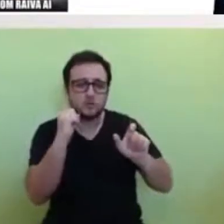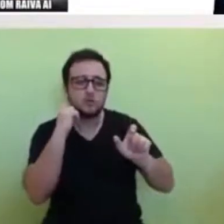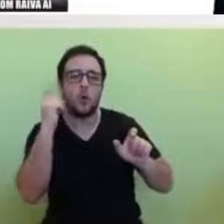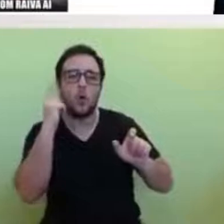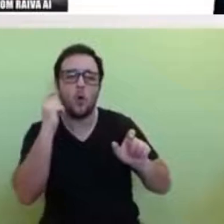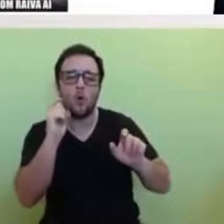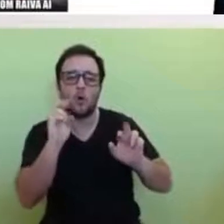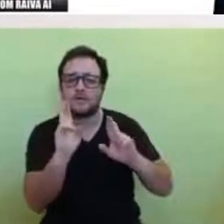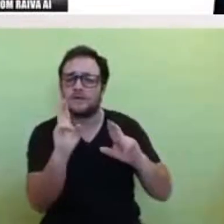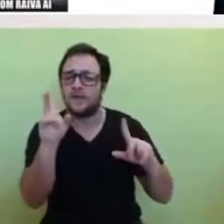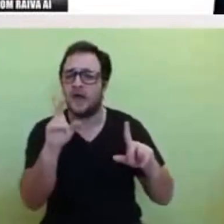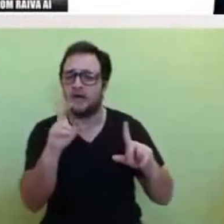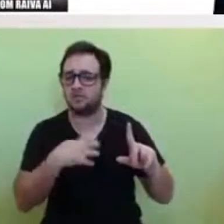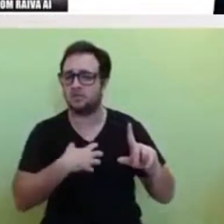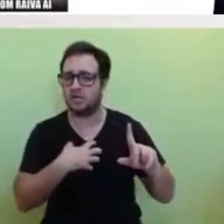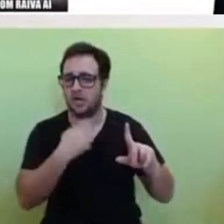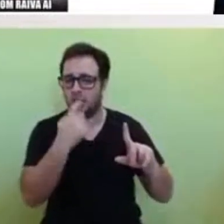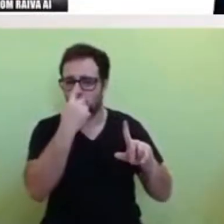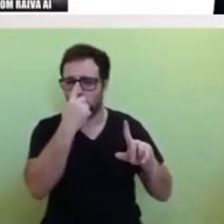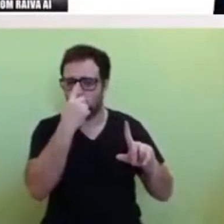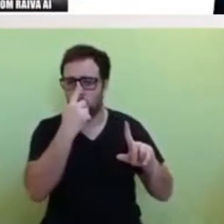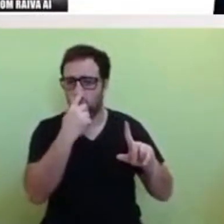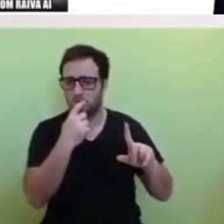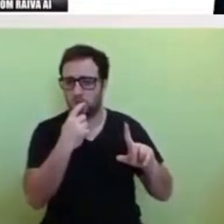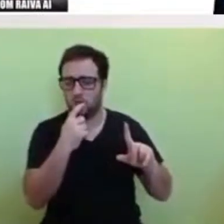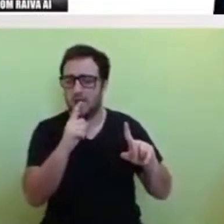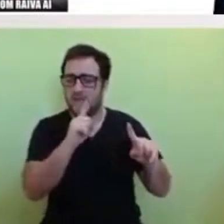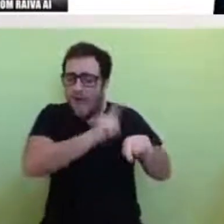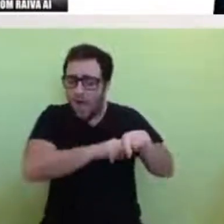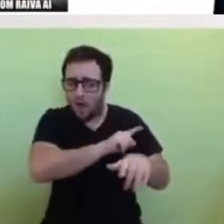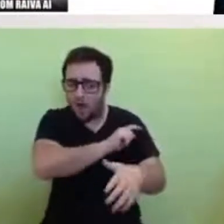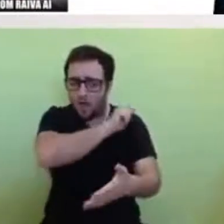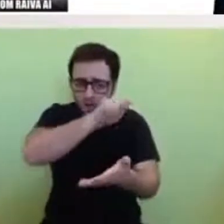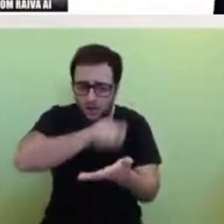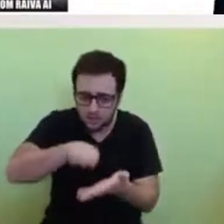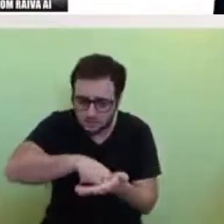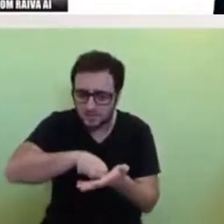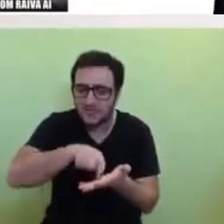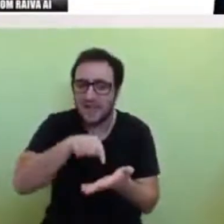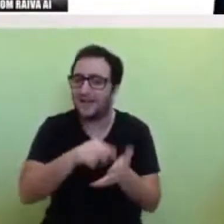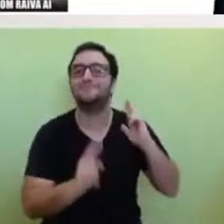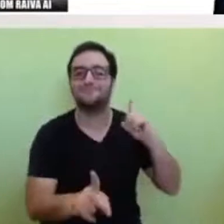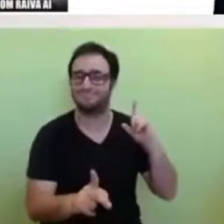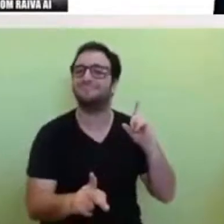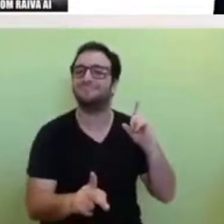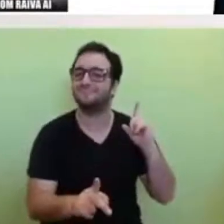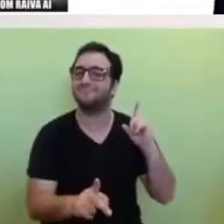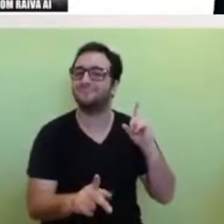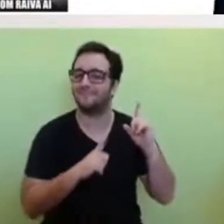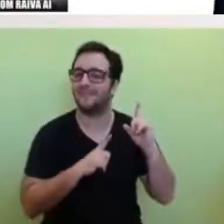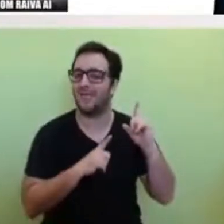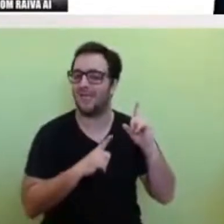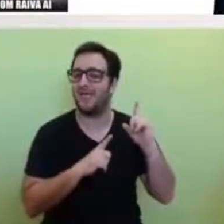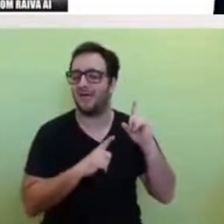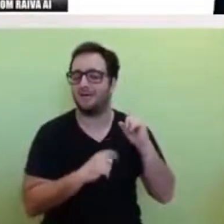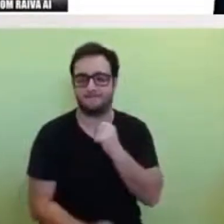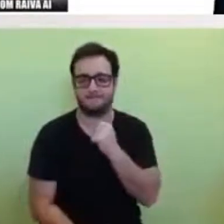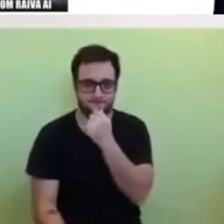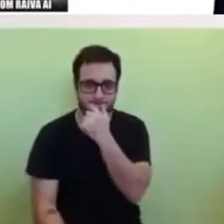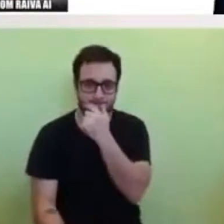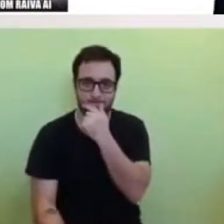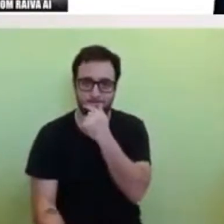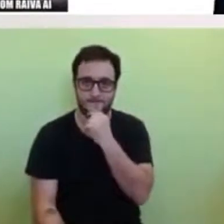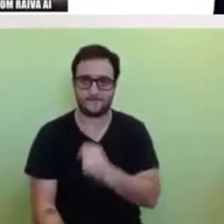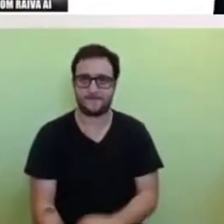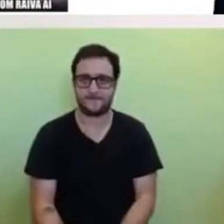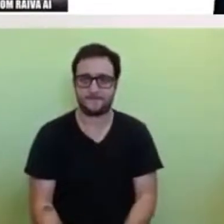né? Então, há um som sem representação aí. Não é esse o caso? No caso,